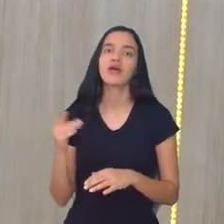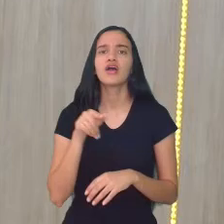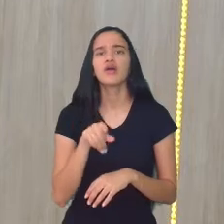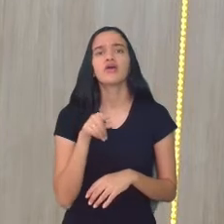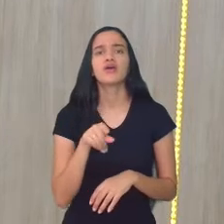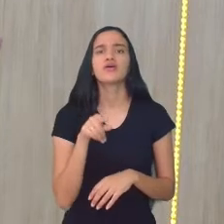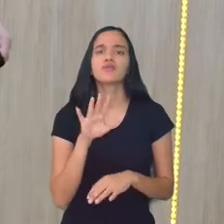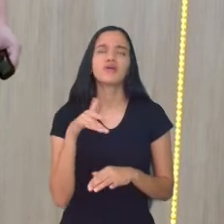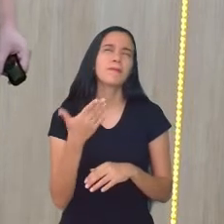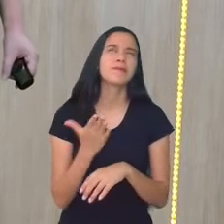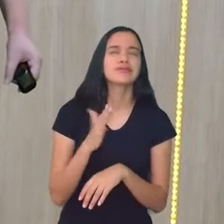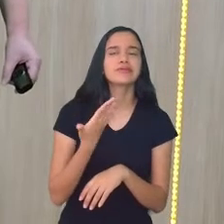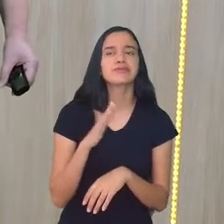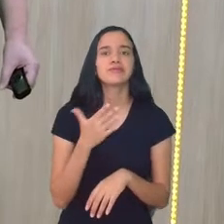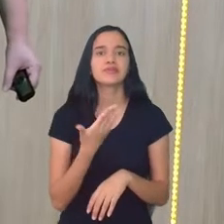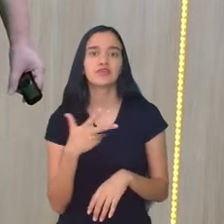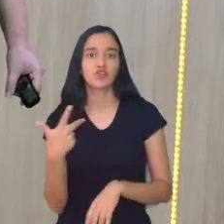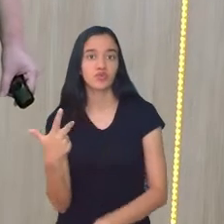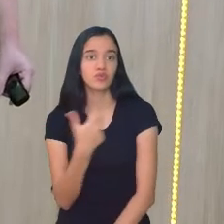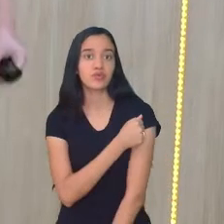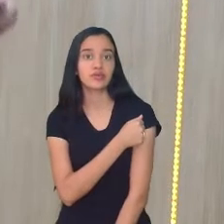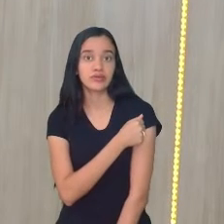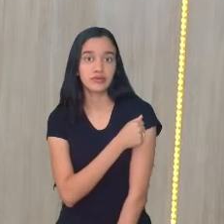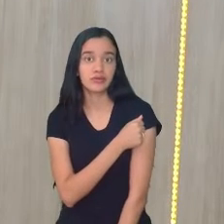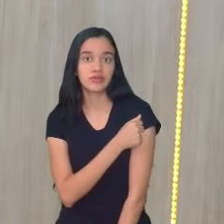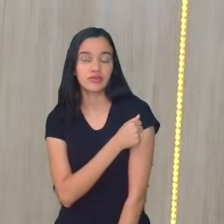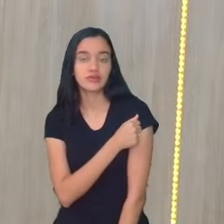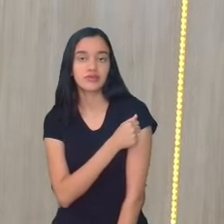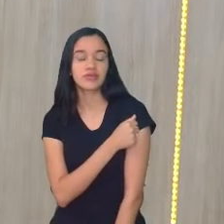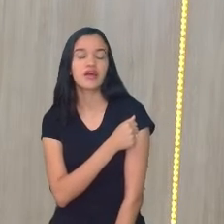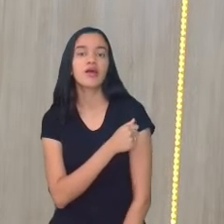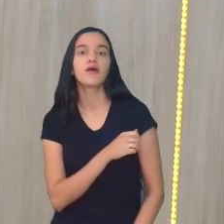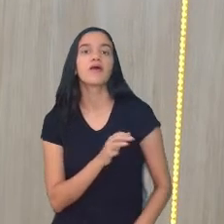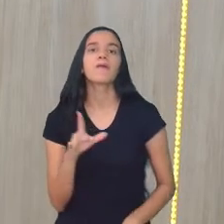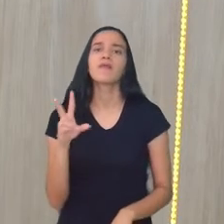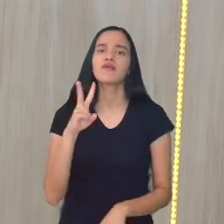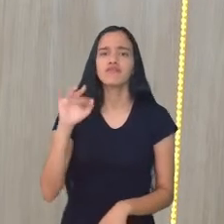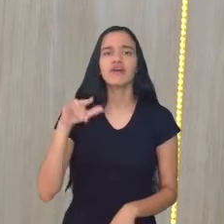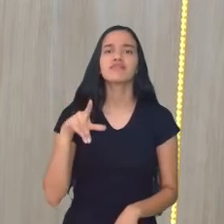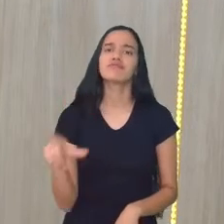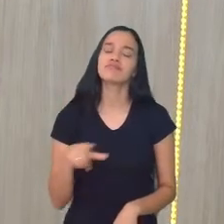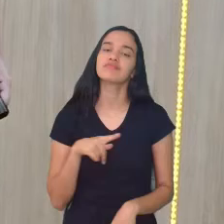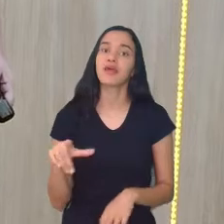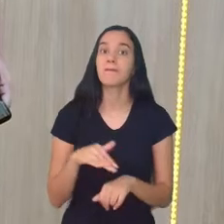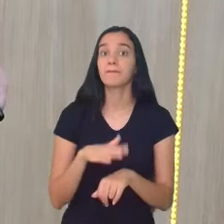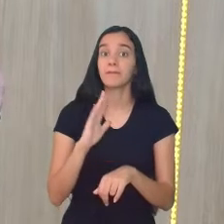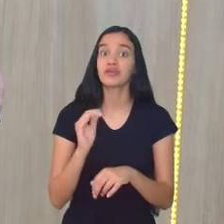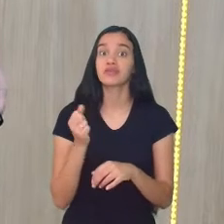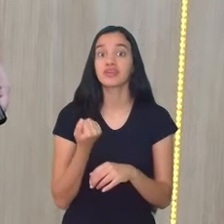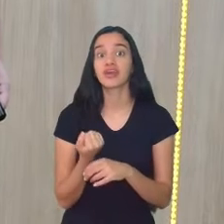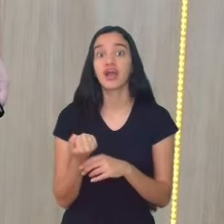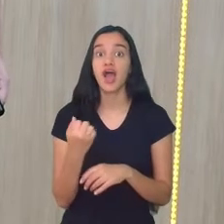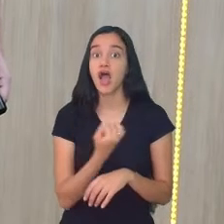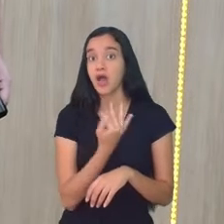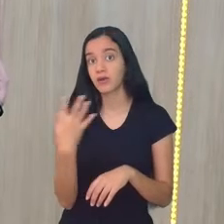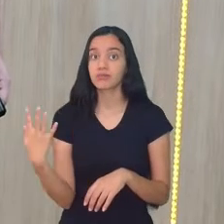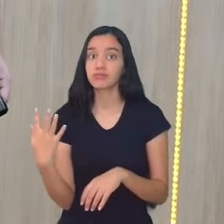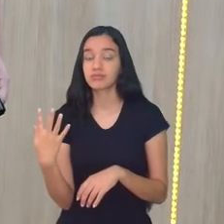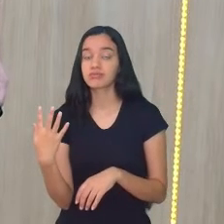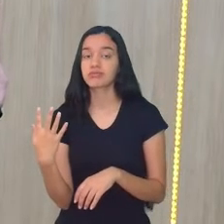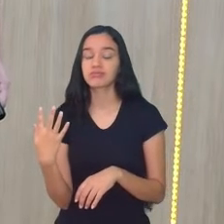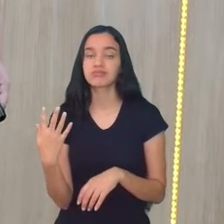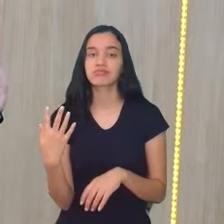você está com a vacina que pega o frasquinho, vai ter mais do que a quantidade